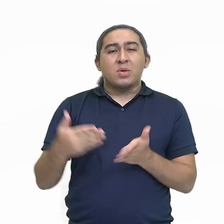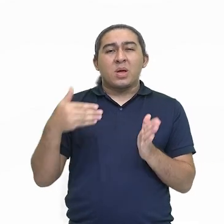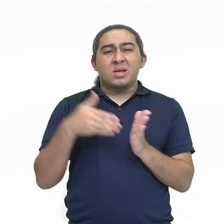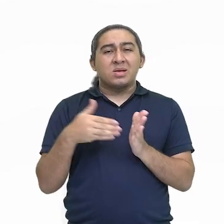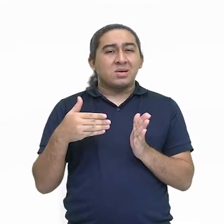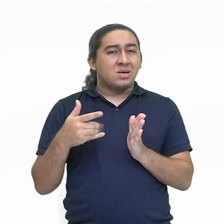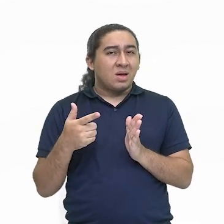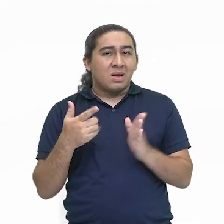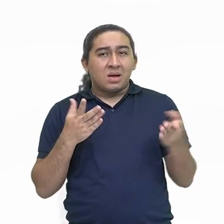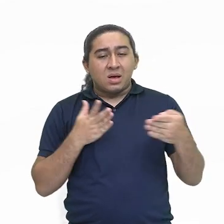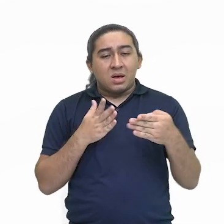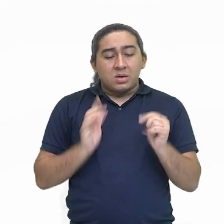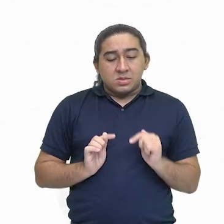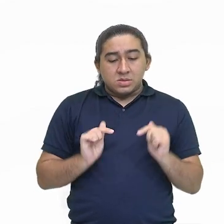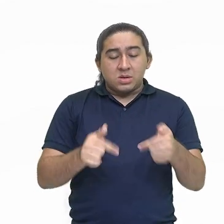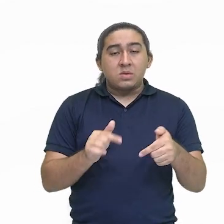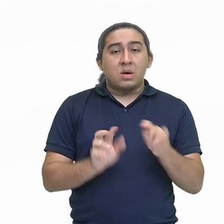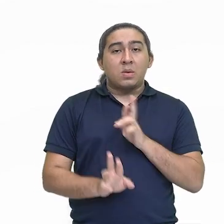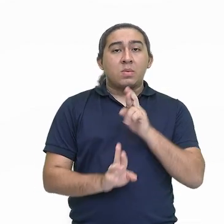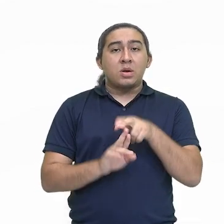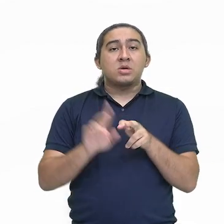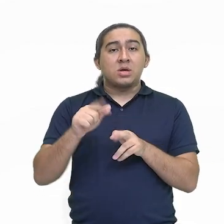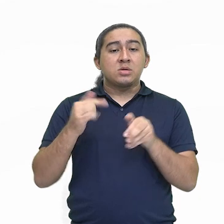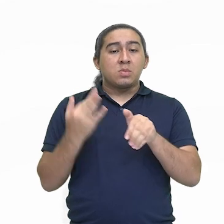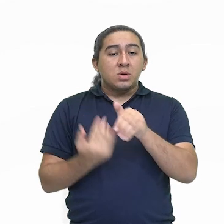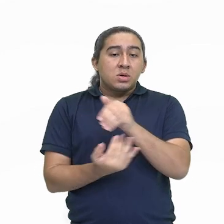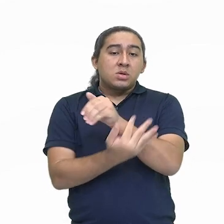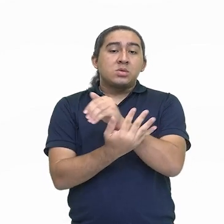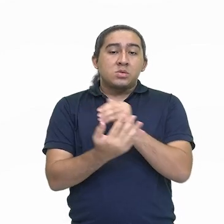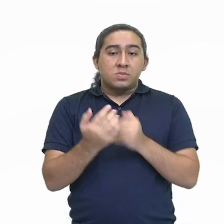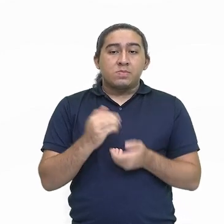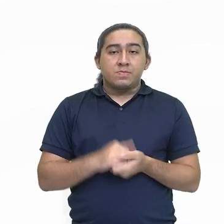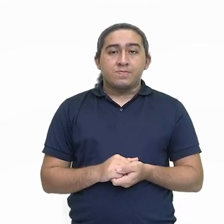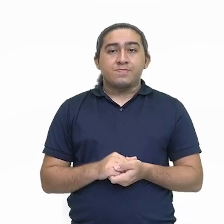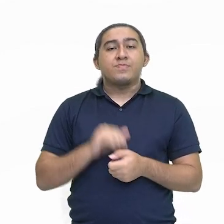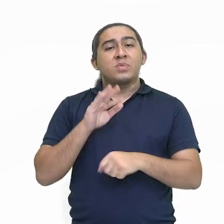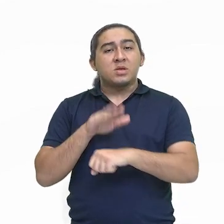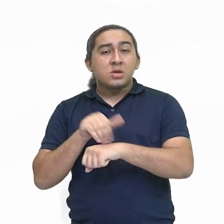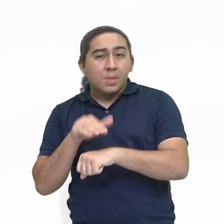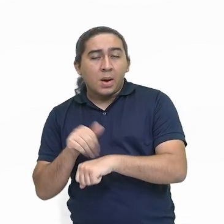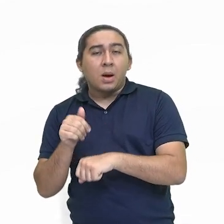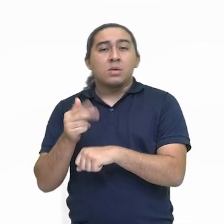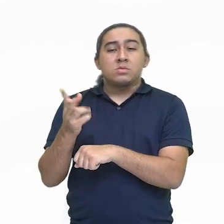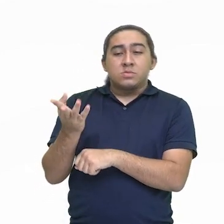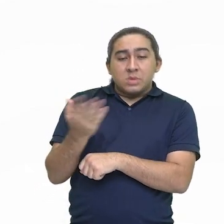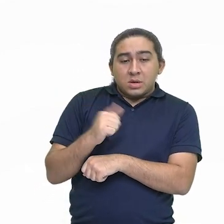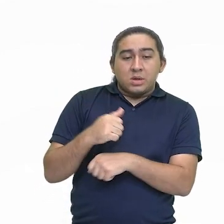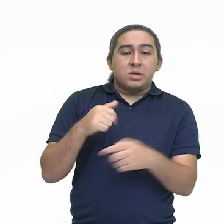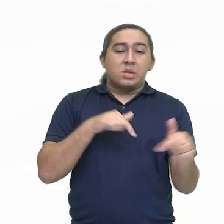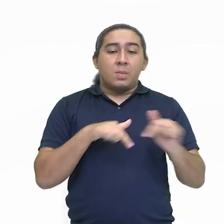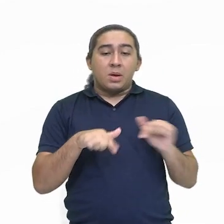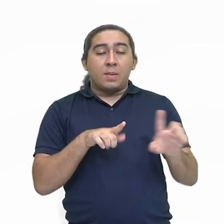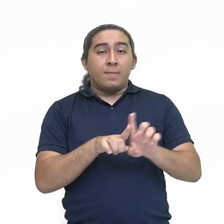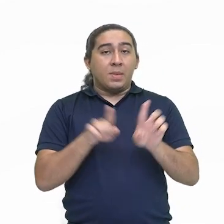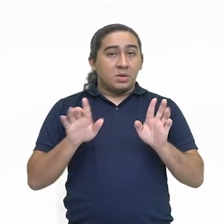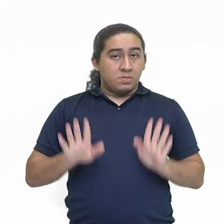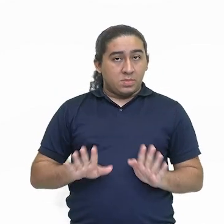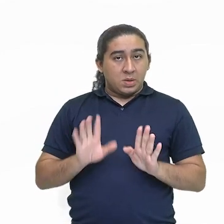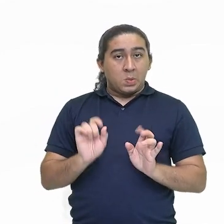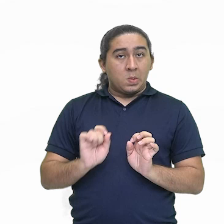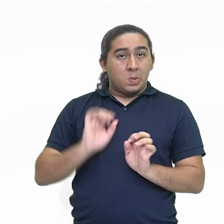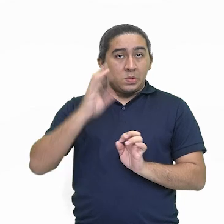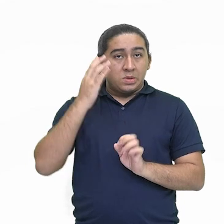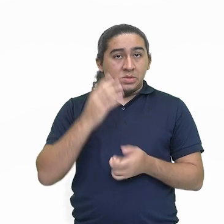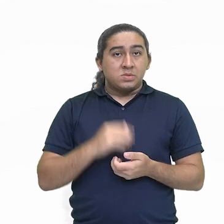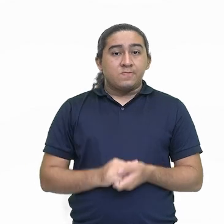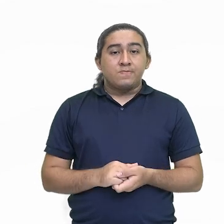interferindo, né, nessa questão desses migrantes. Então, atraindo, chamando para trabalhar. Só que, o que acontece,